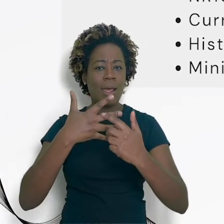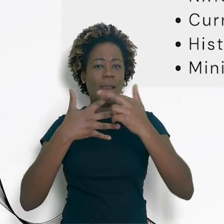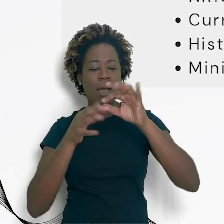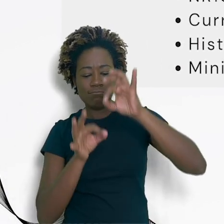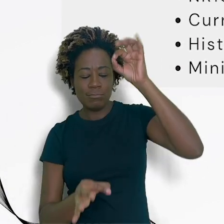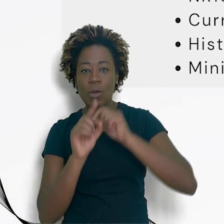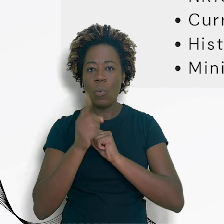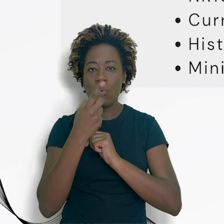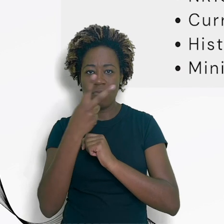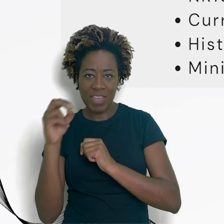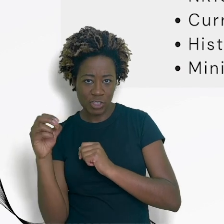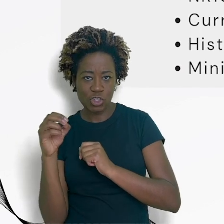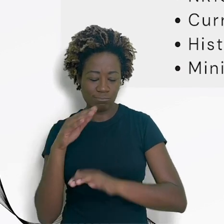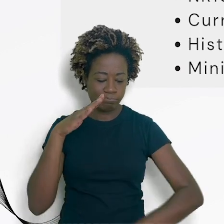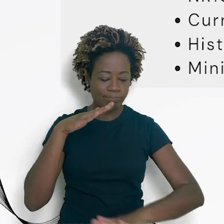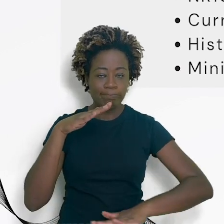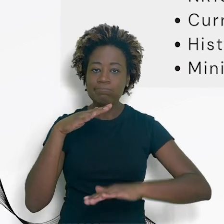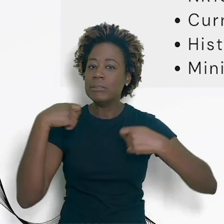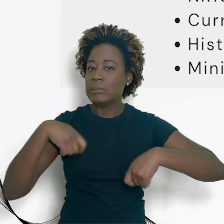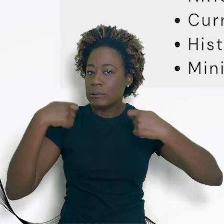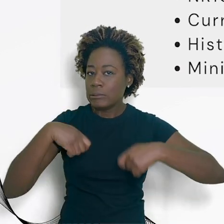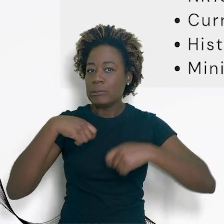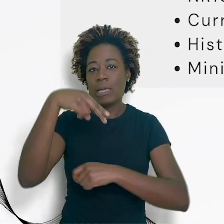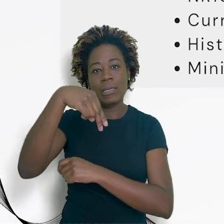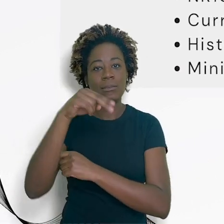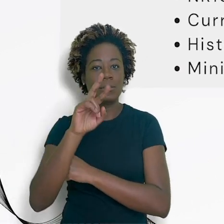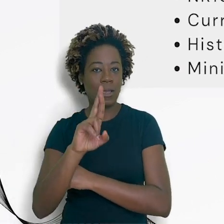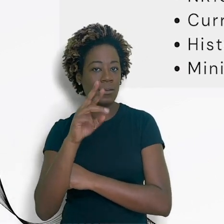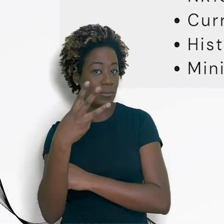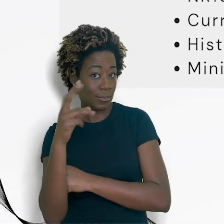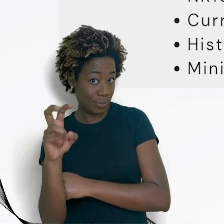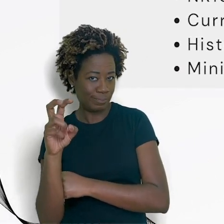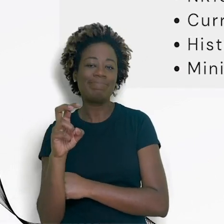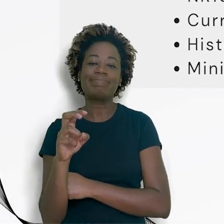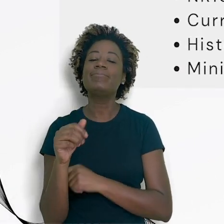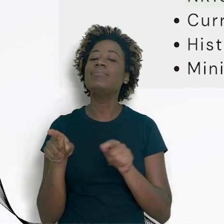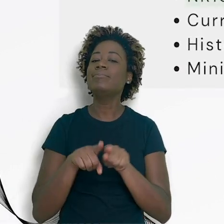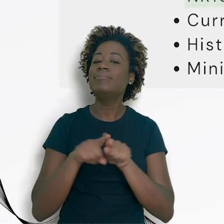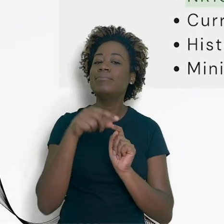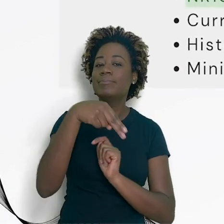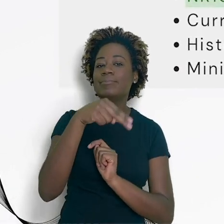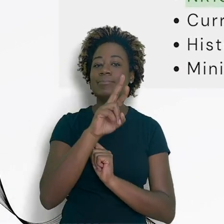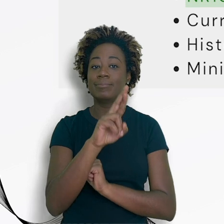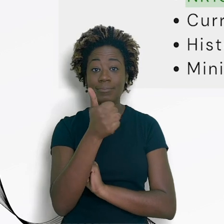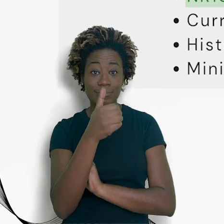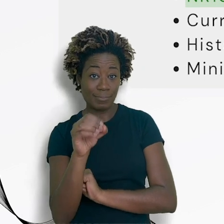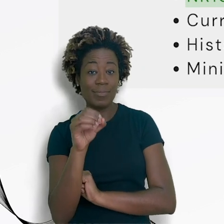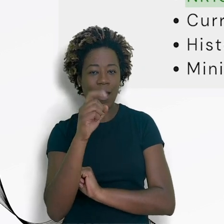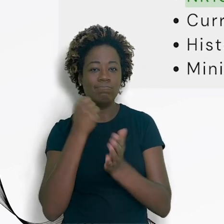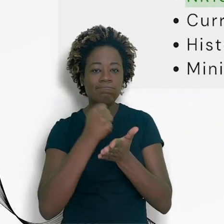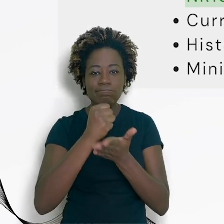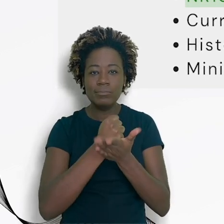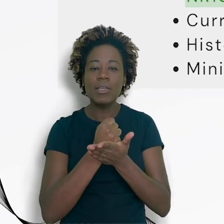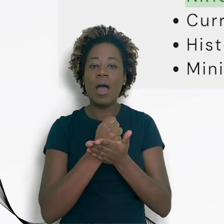a 1,20 m acima do solo, você precisa de uma NR35 para trabalhar. NR10 é a certificação que